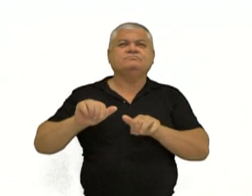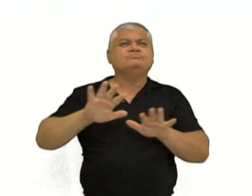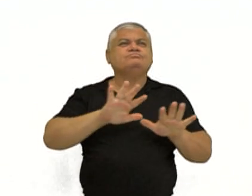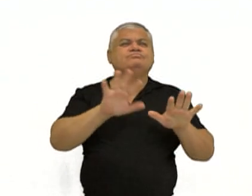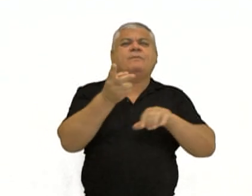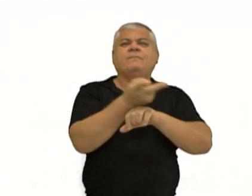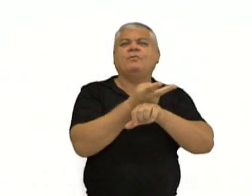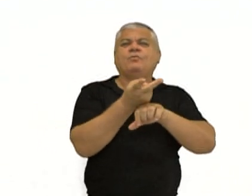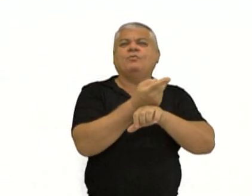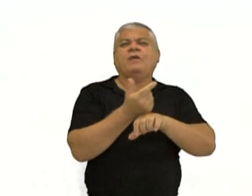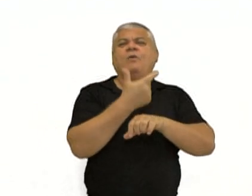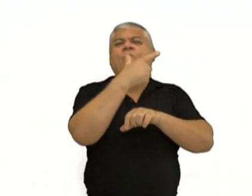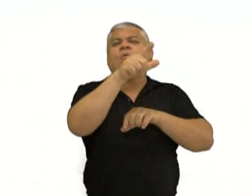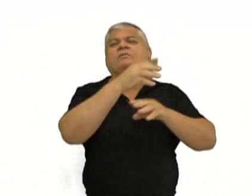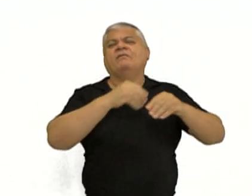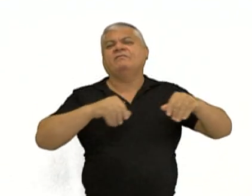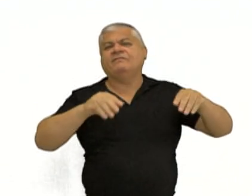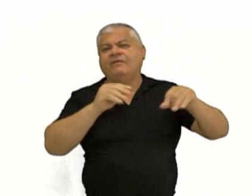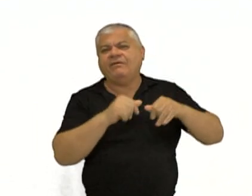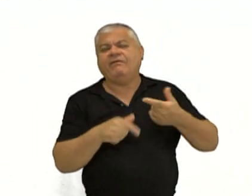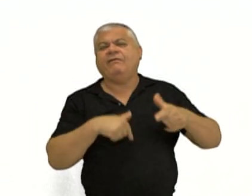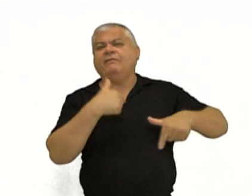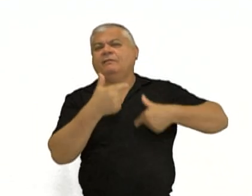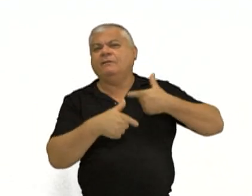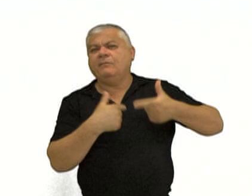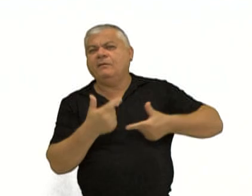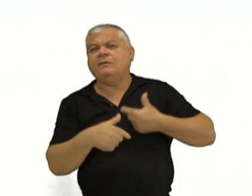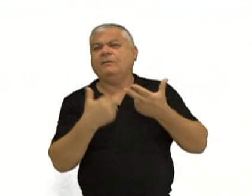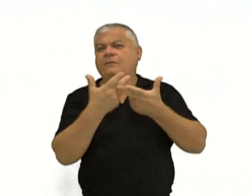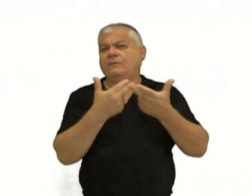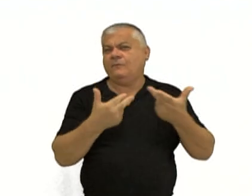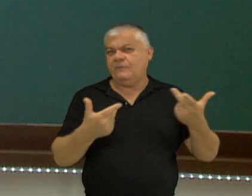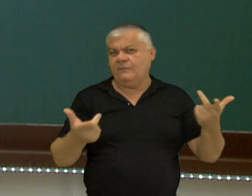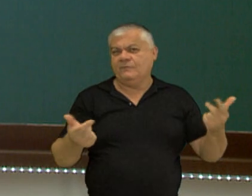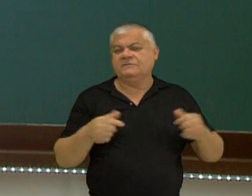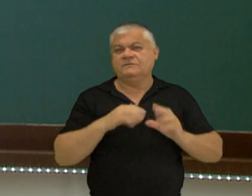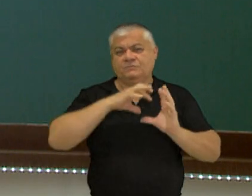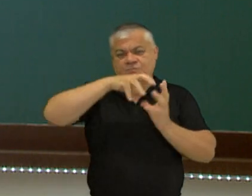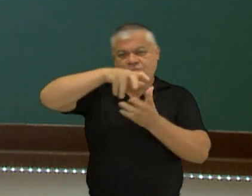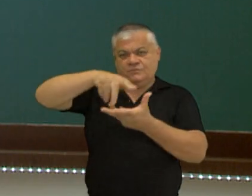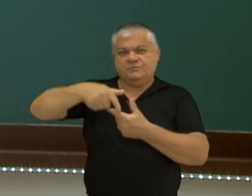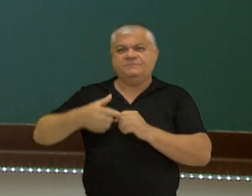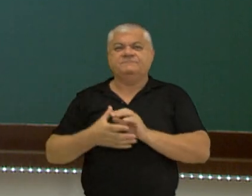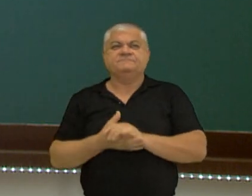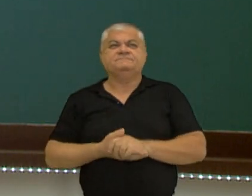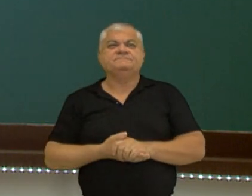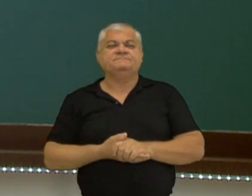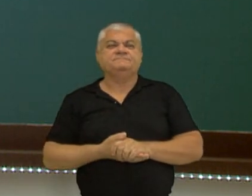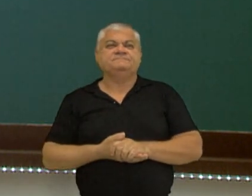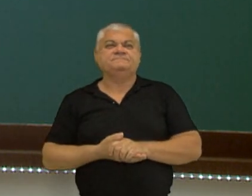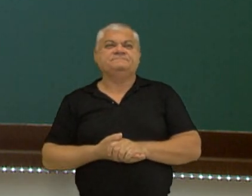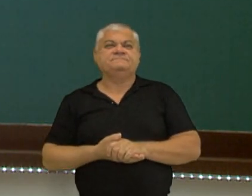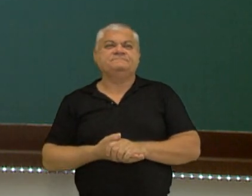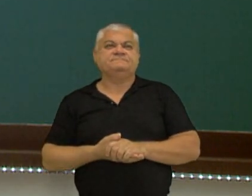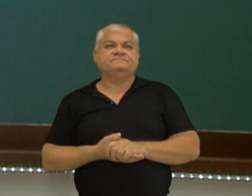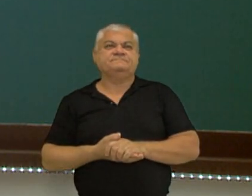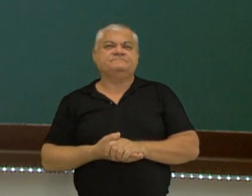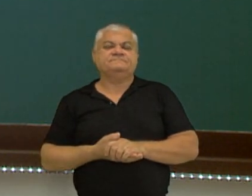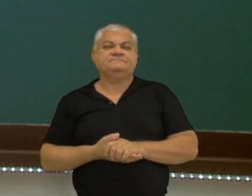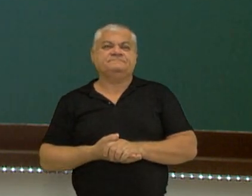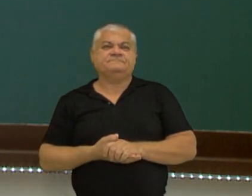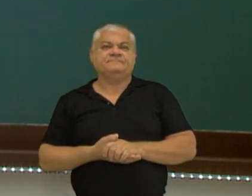busca de novas terras, de recursos para serem explorados em outras partes do mundo, certo? Então, mais uma característica